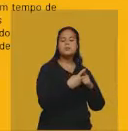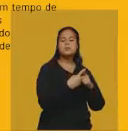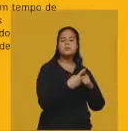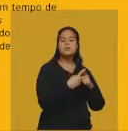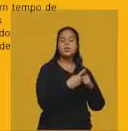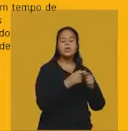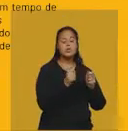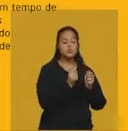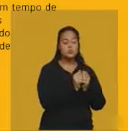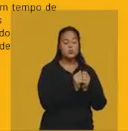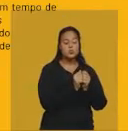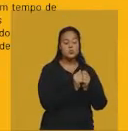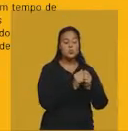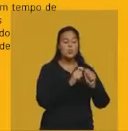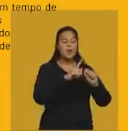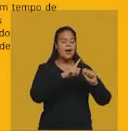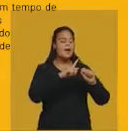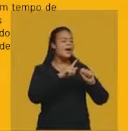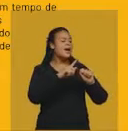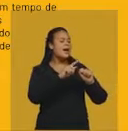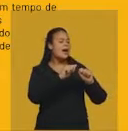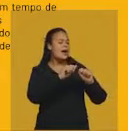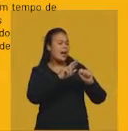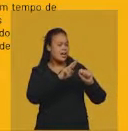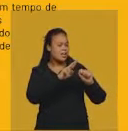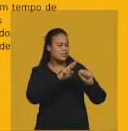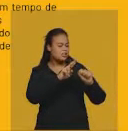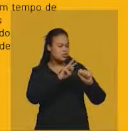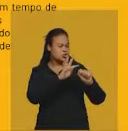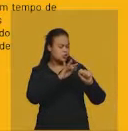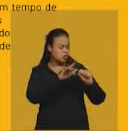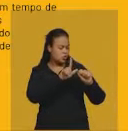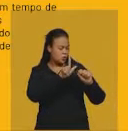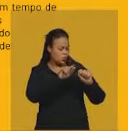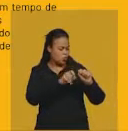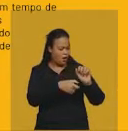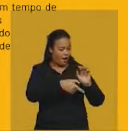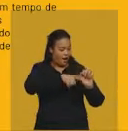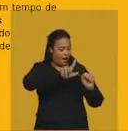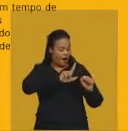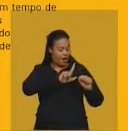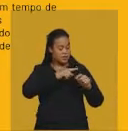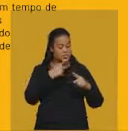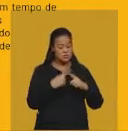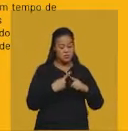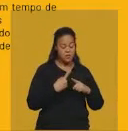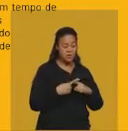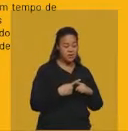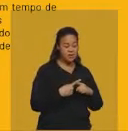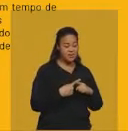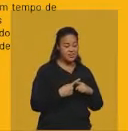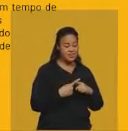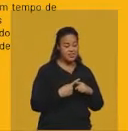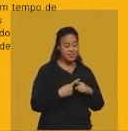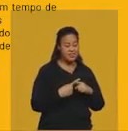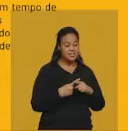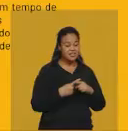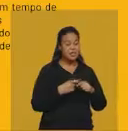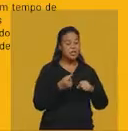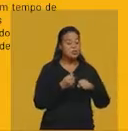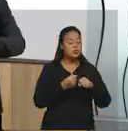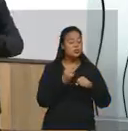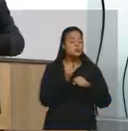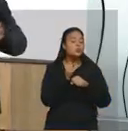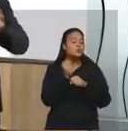um artigo antes dele. Isso acontece por causa do porquê que é